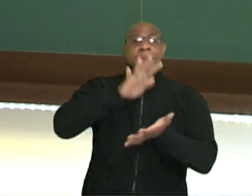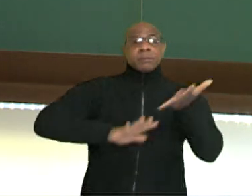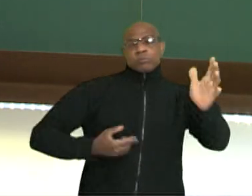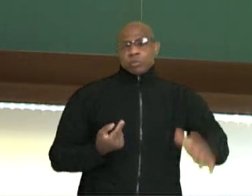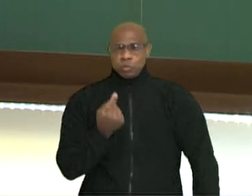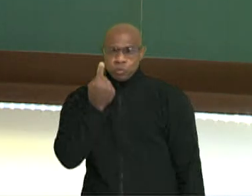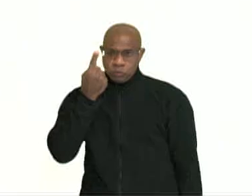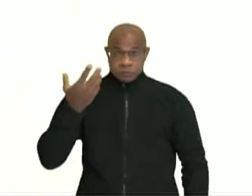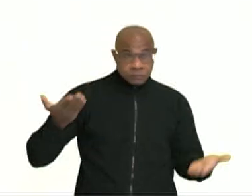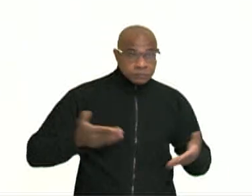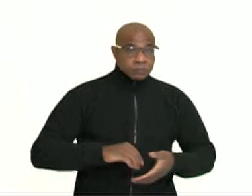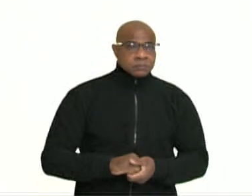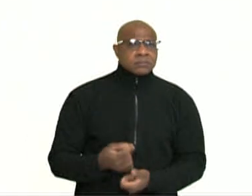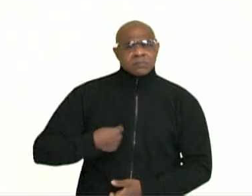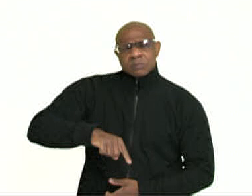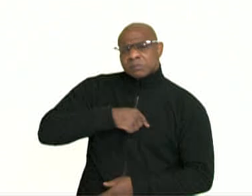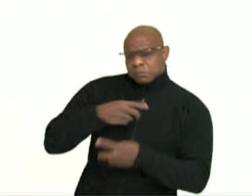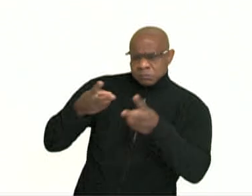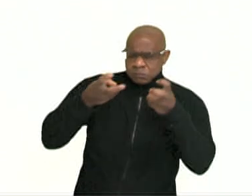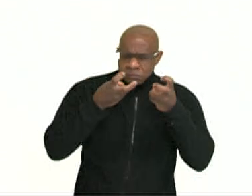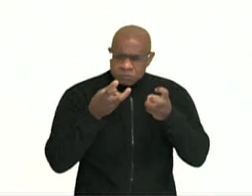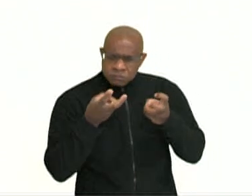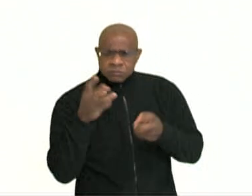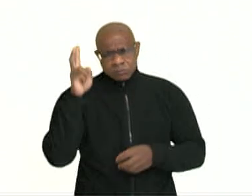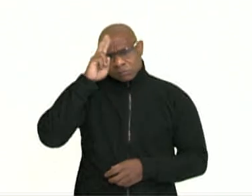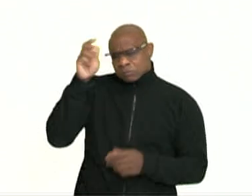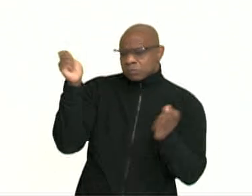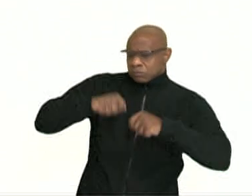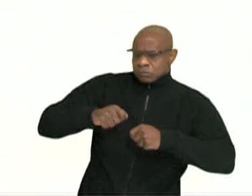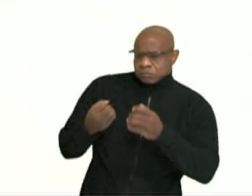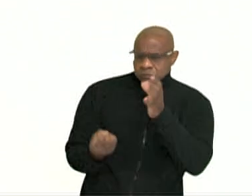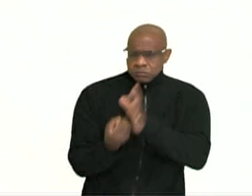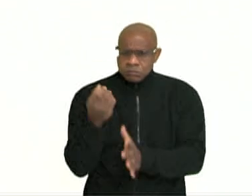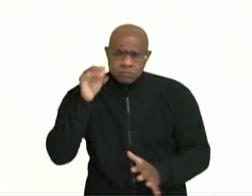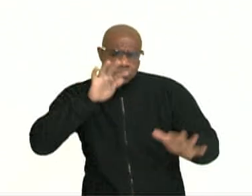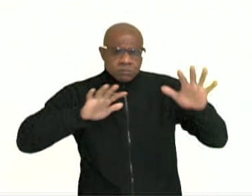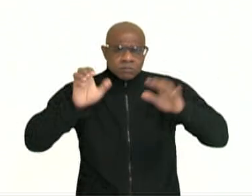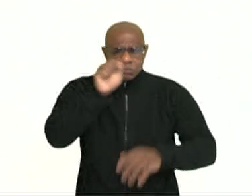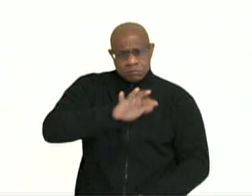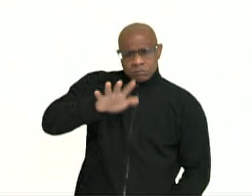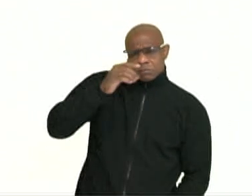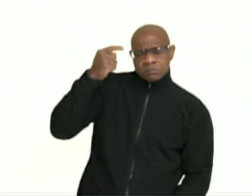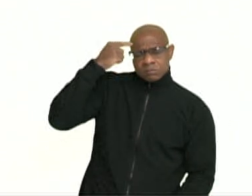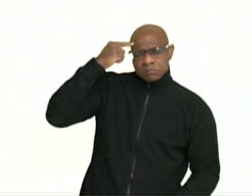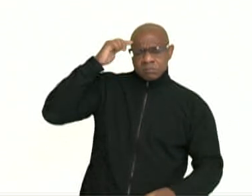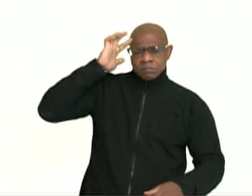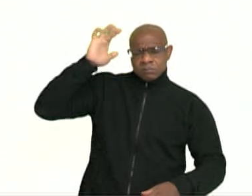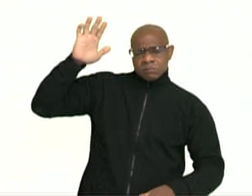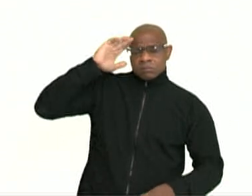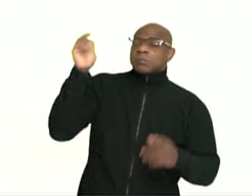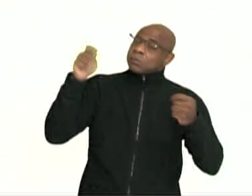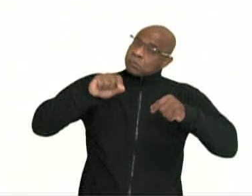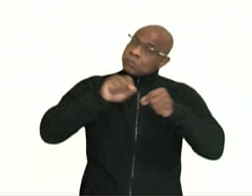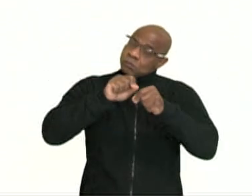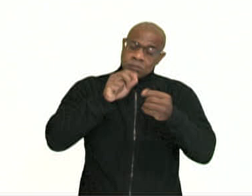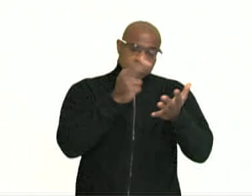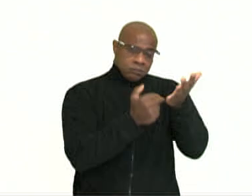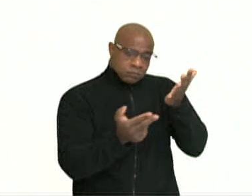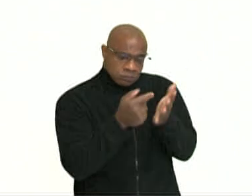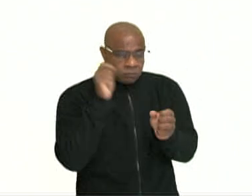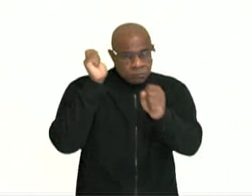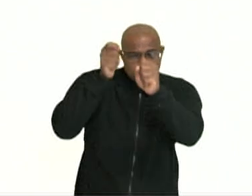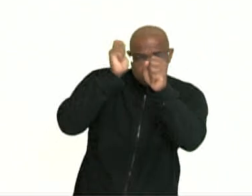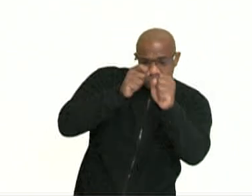Atividade. Quando ouvimos uma história, podemos criar imagens em nossa mente, assim como podemos desenhar, pintar,